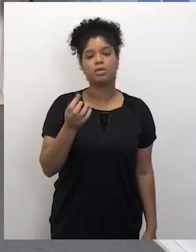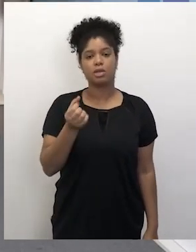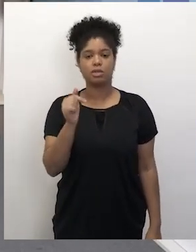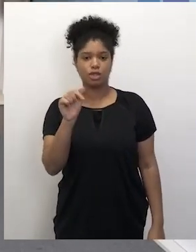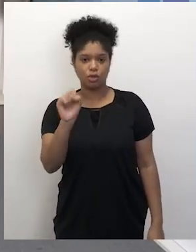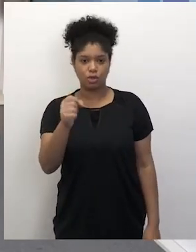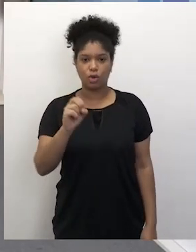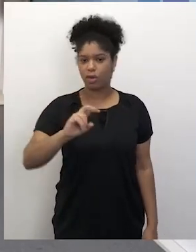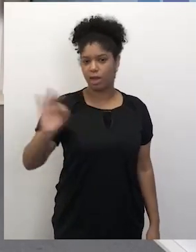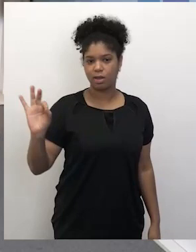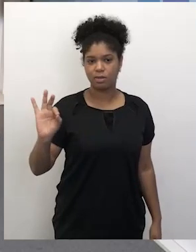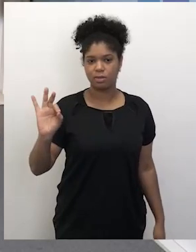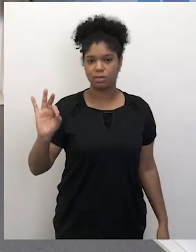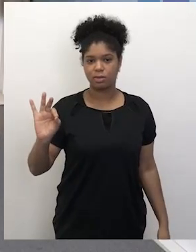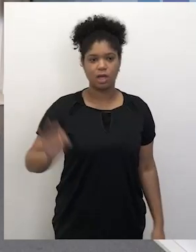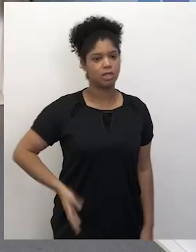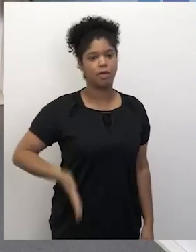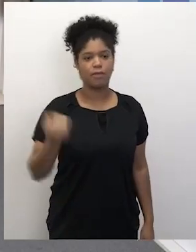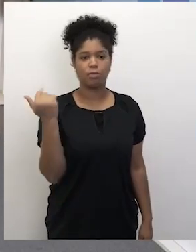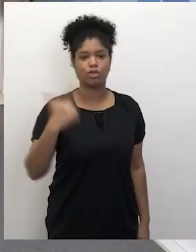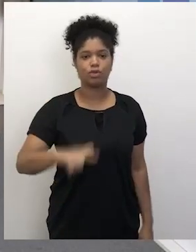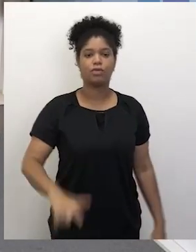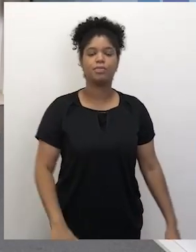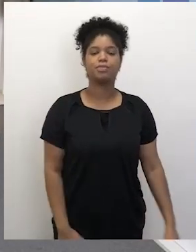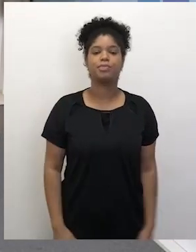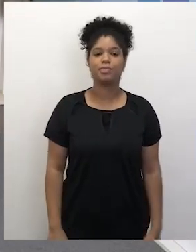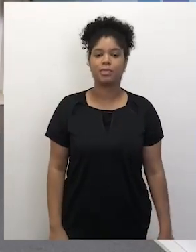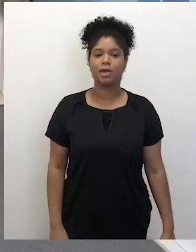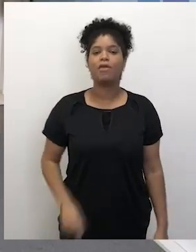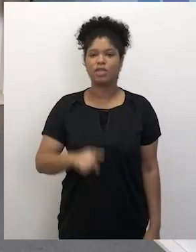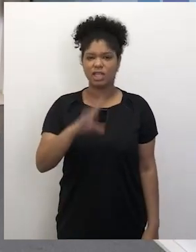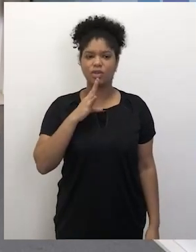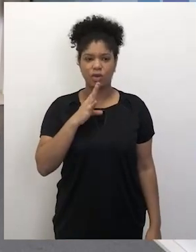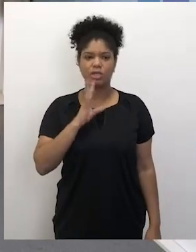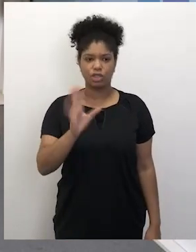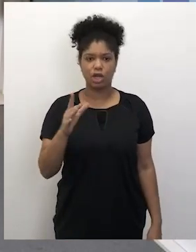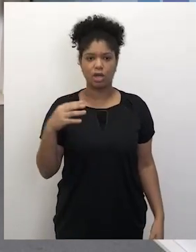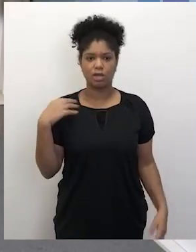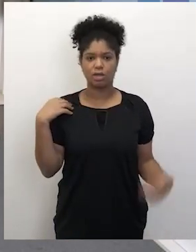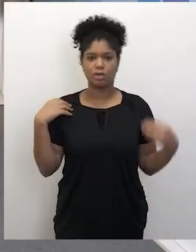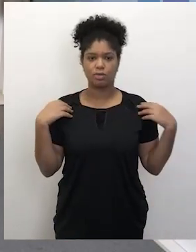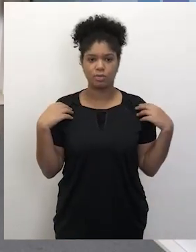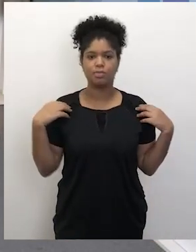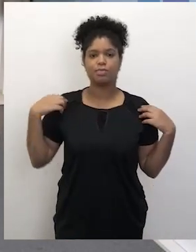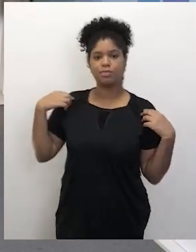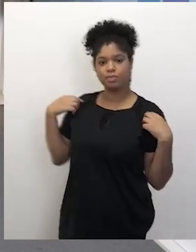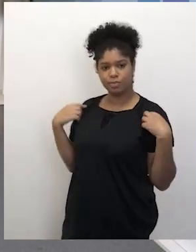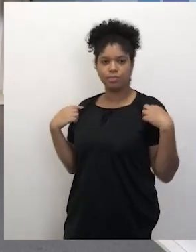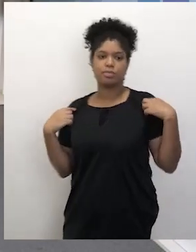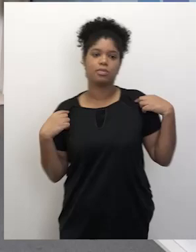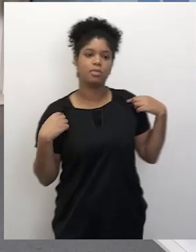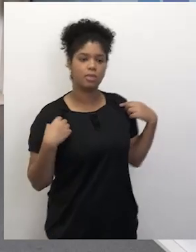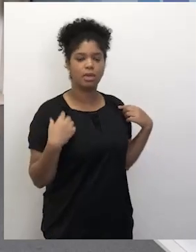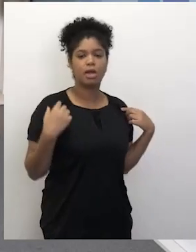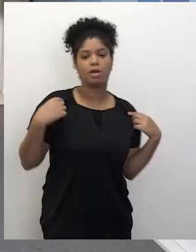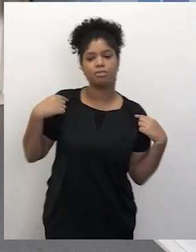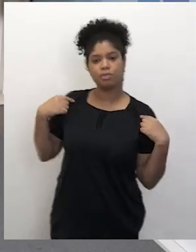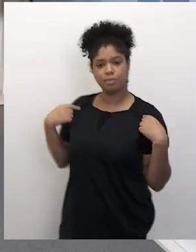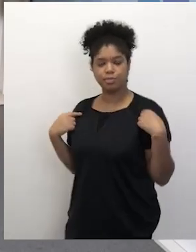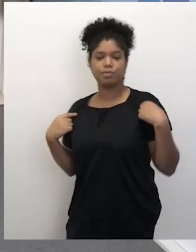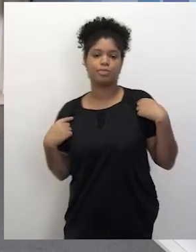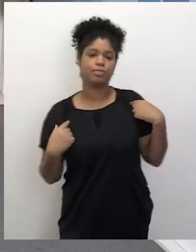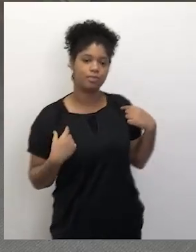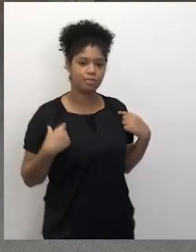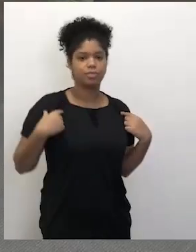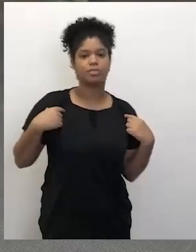8. Sucesso. Ok, sucesso. Ginga. Ah, ginga eles já sabem. Sabem. Então, nós vamos fazer igual do gelinho, né? Dois,